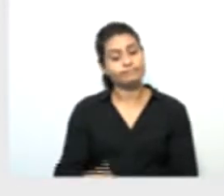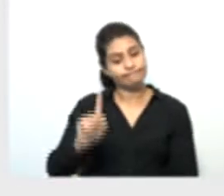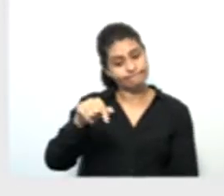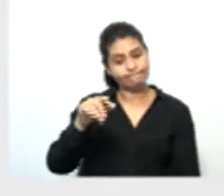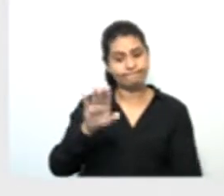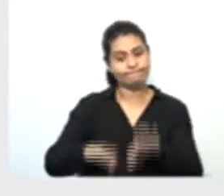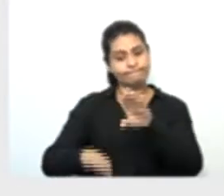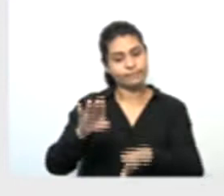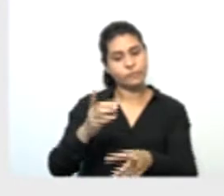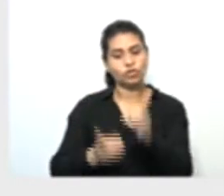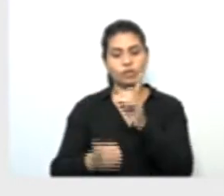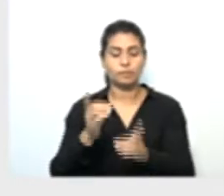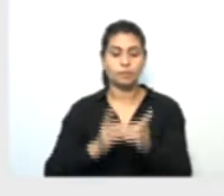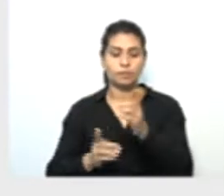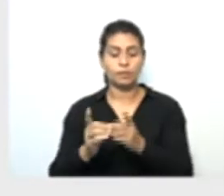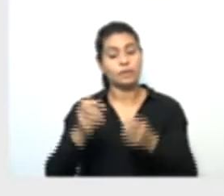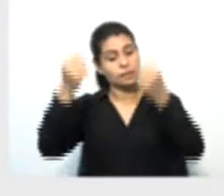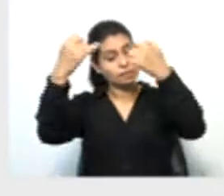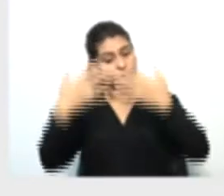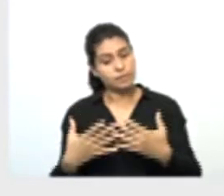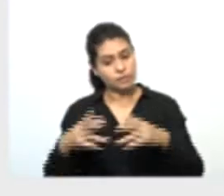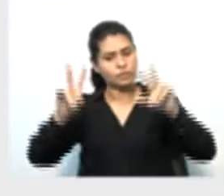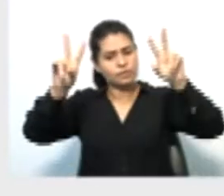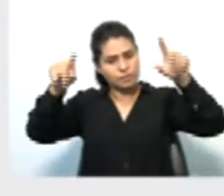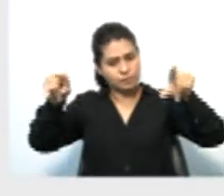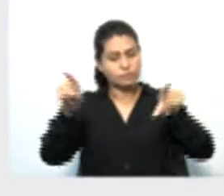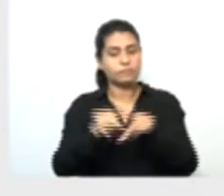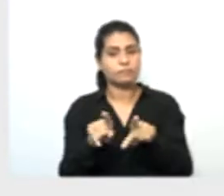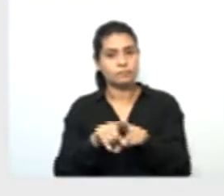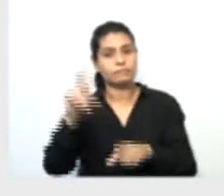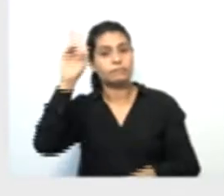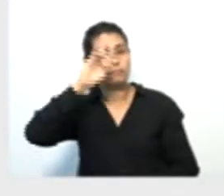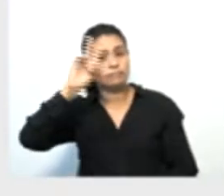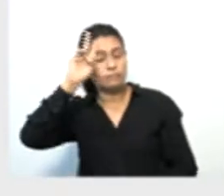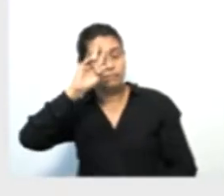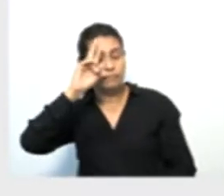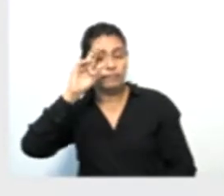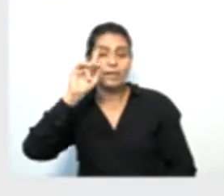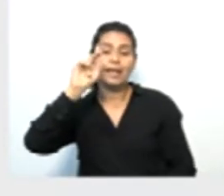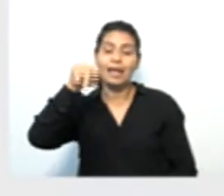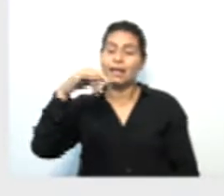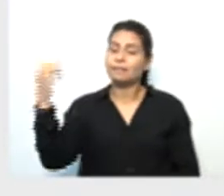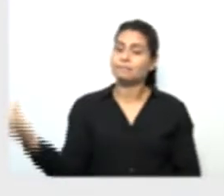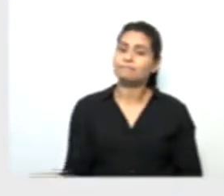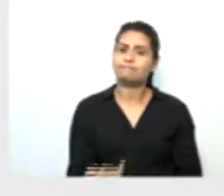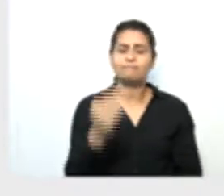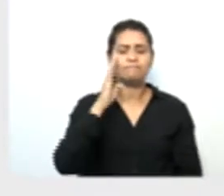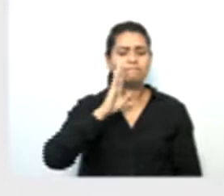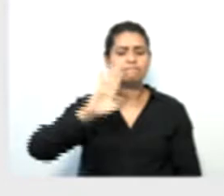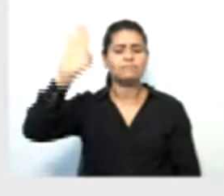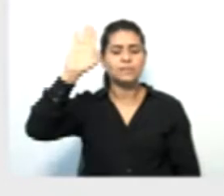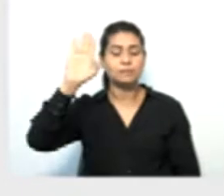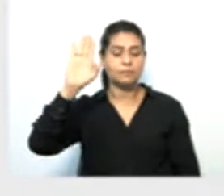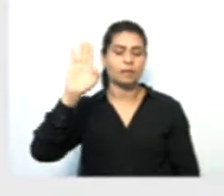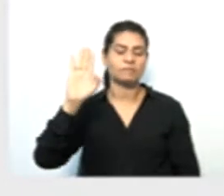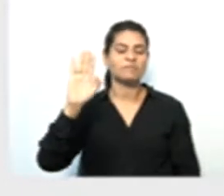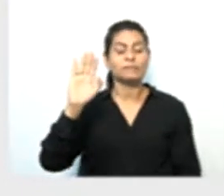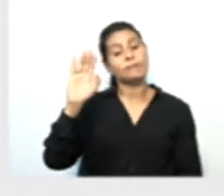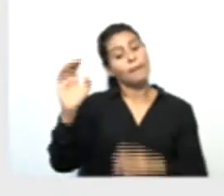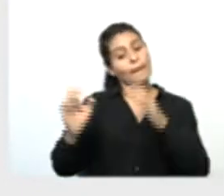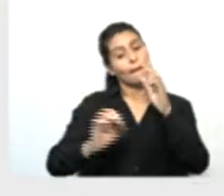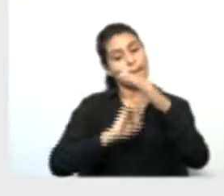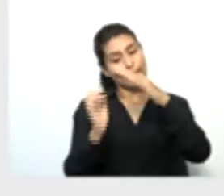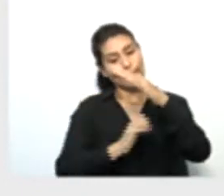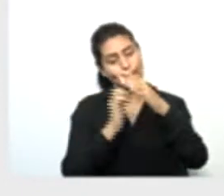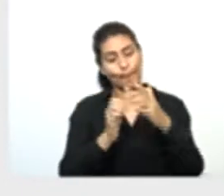Sim. Bom, falando ainda sobre esse tema, a gente pode lembrar que essa é uma das principais diferenças entre uma empresa comum